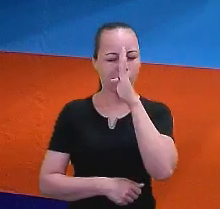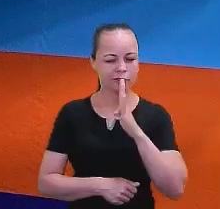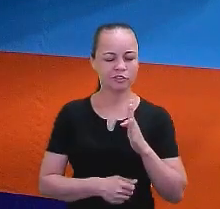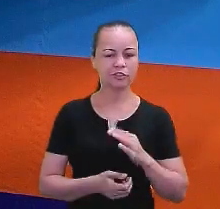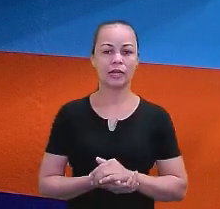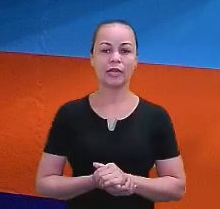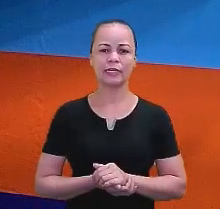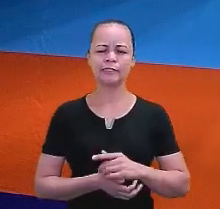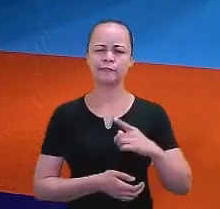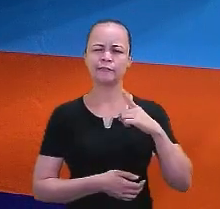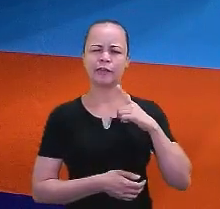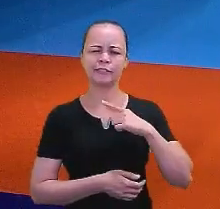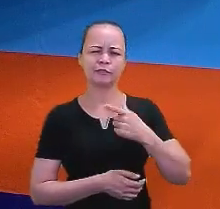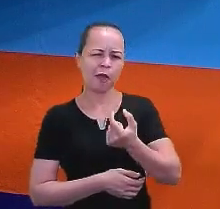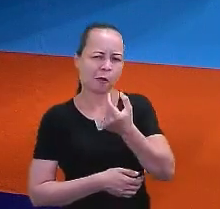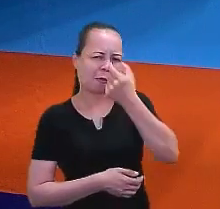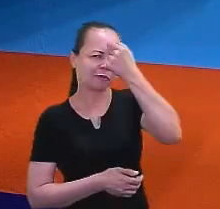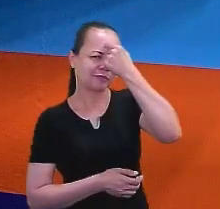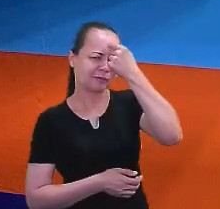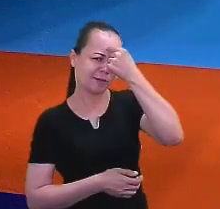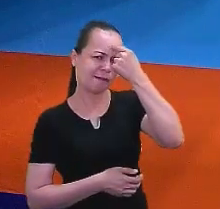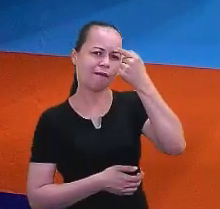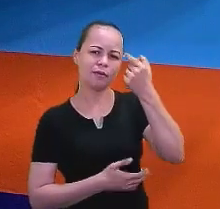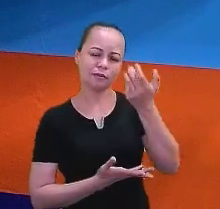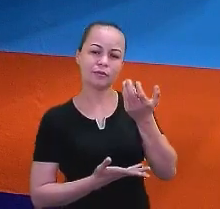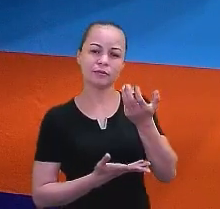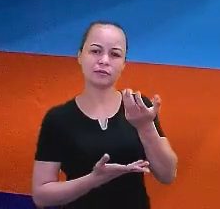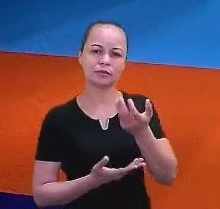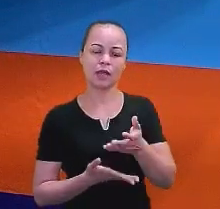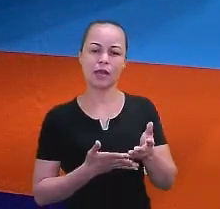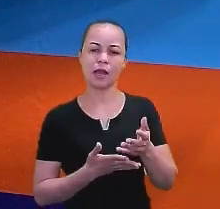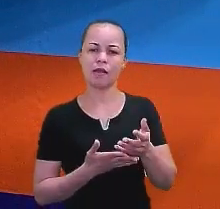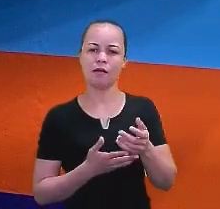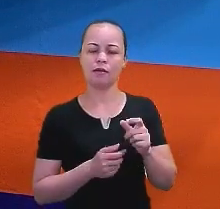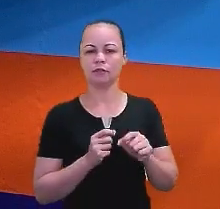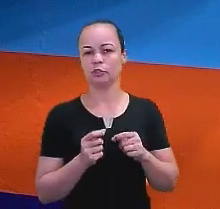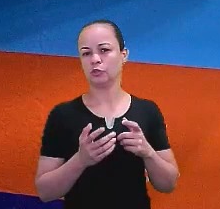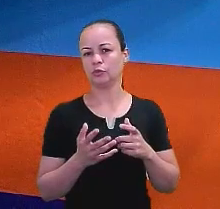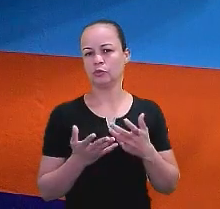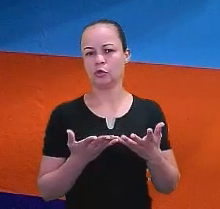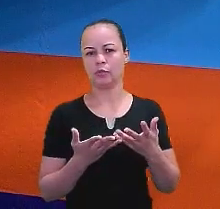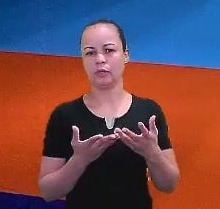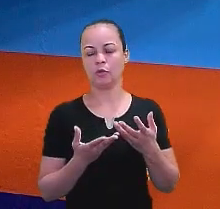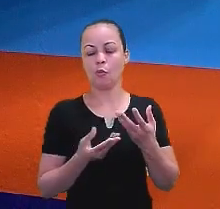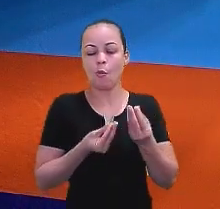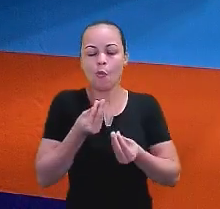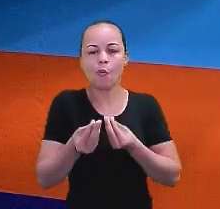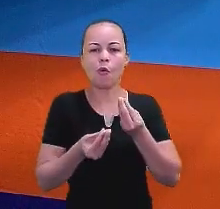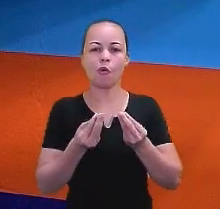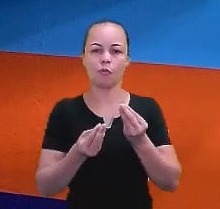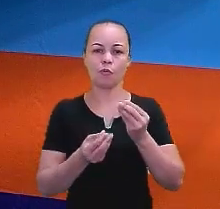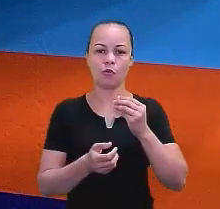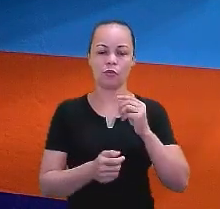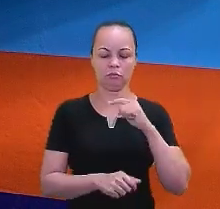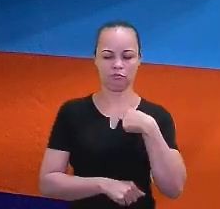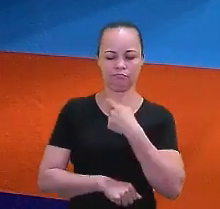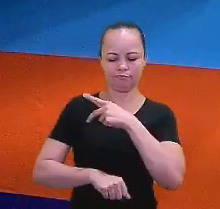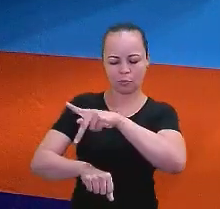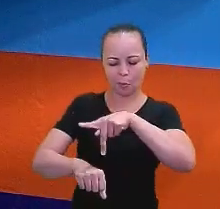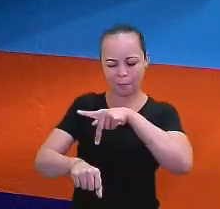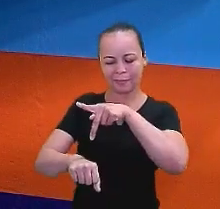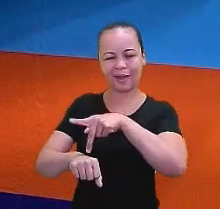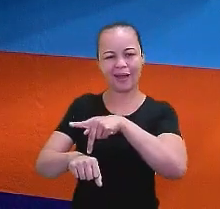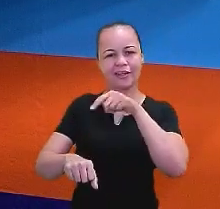tivéssemos essa consciência, ou tivermos a consciência sobre a forma como o nosso país